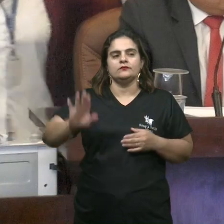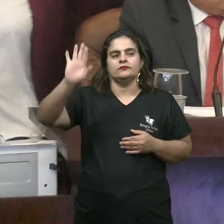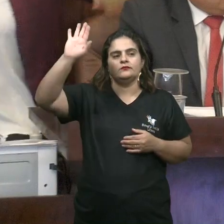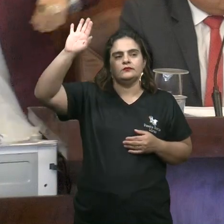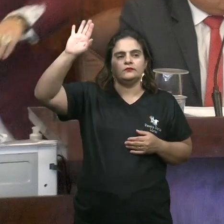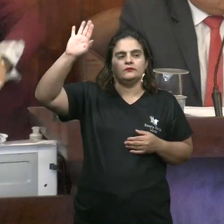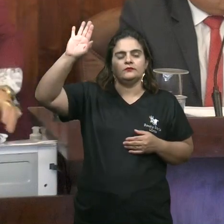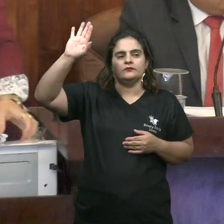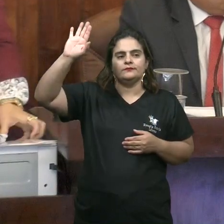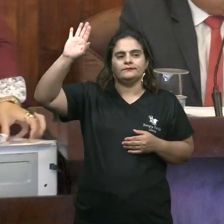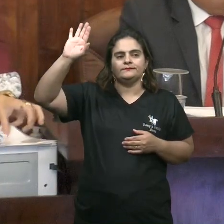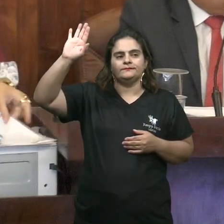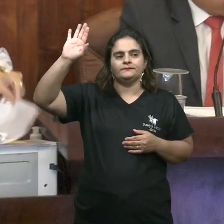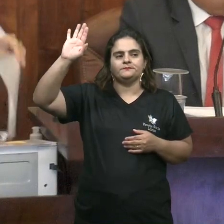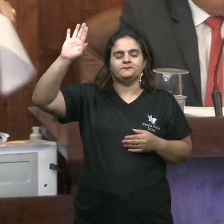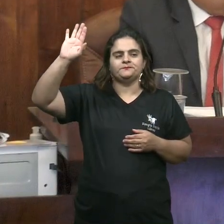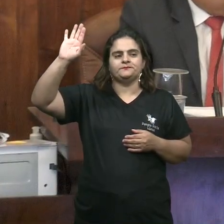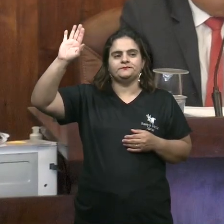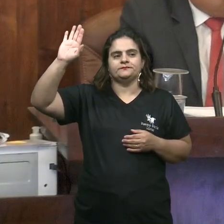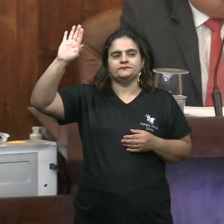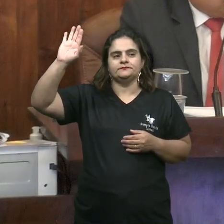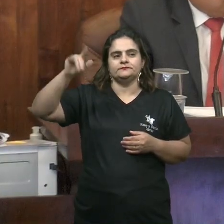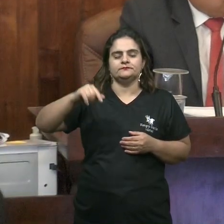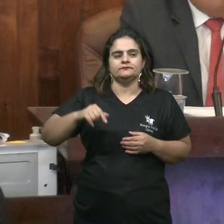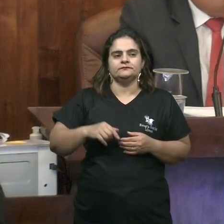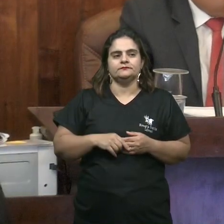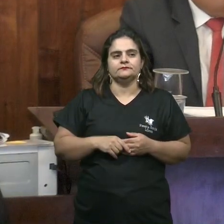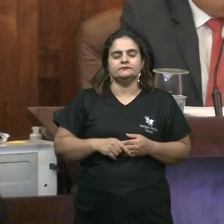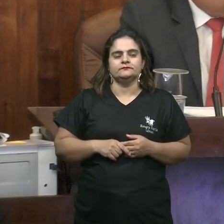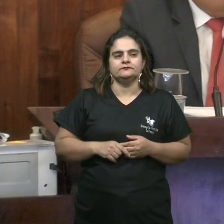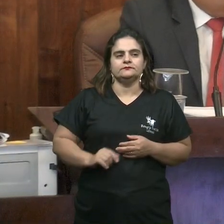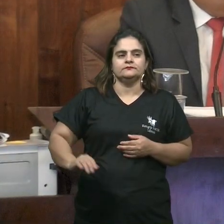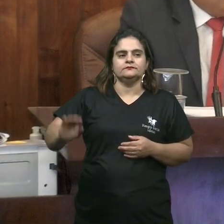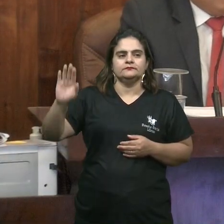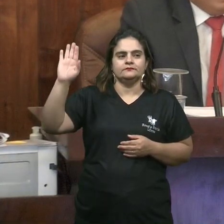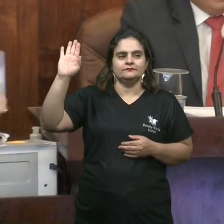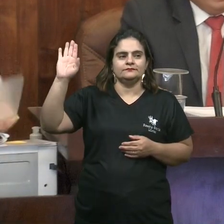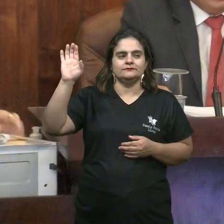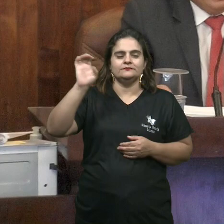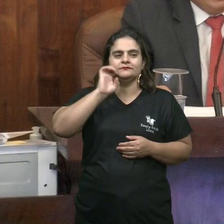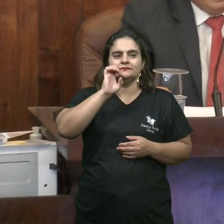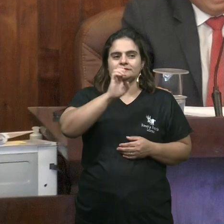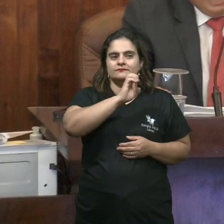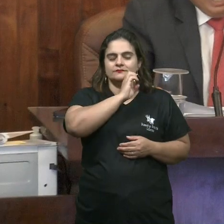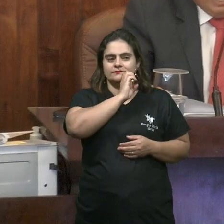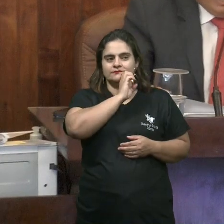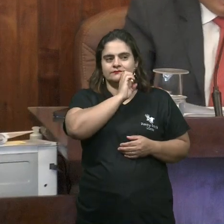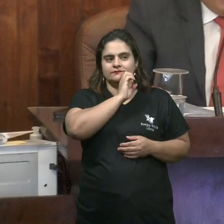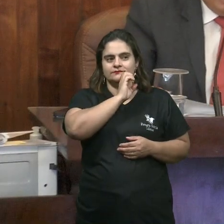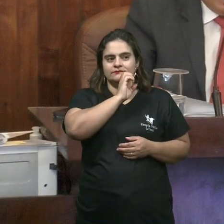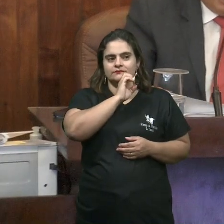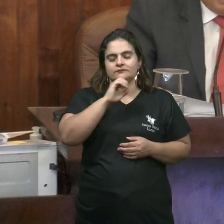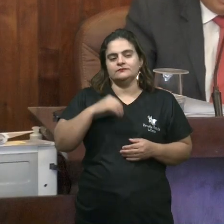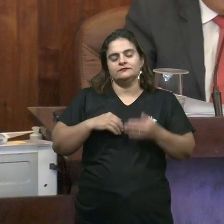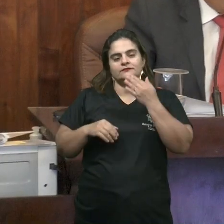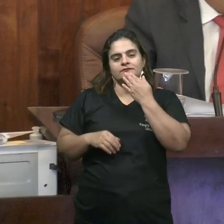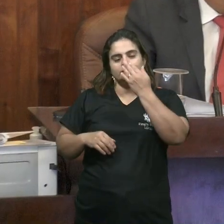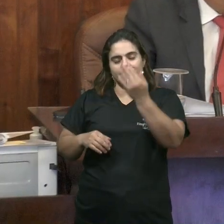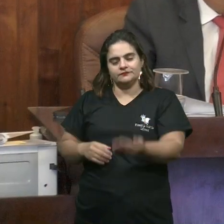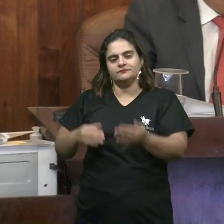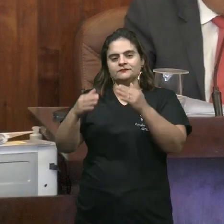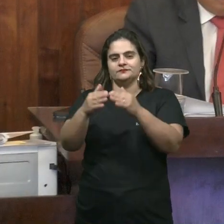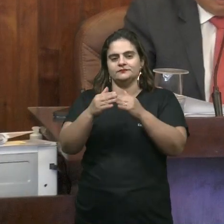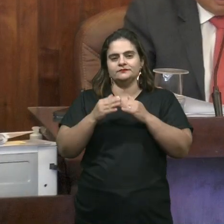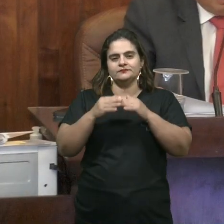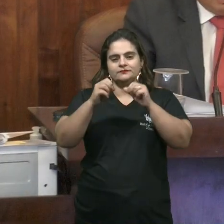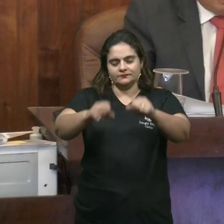ordem... Eu? Questão de ordem, presidente. Questão de ordem, doutor Eléjeca. Senhor presidente, solicito a voz